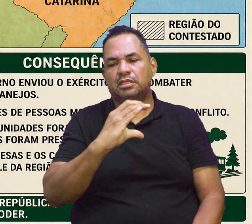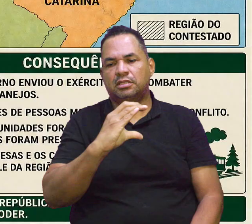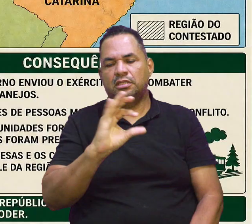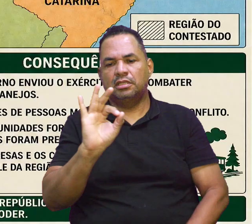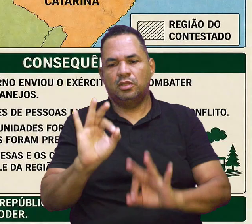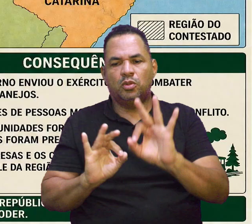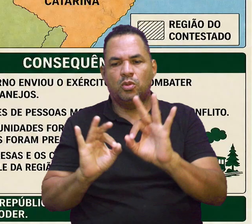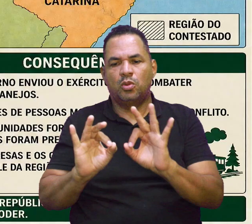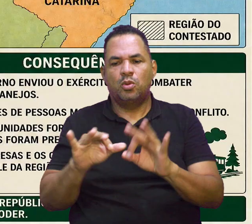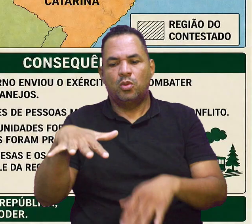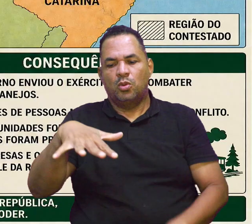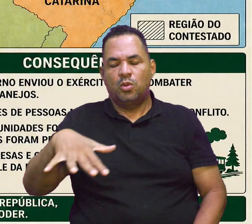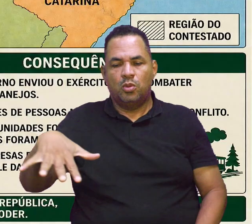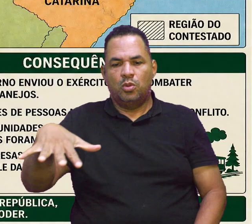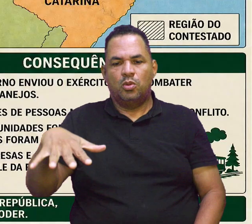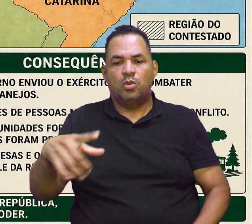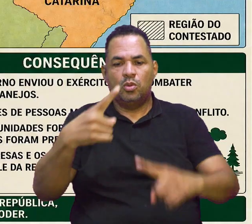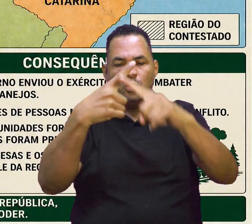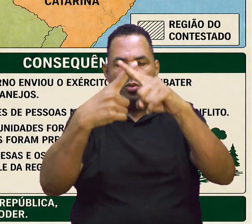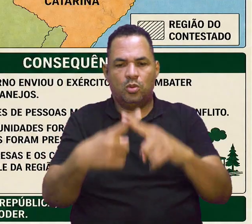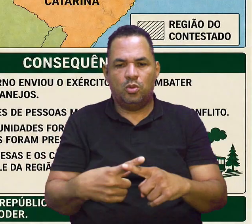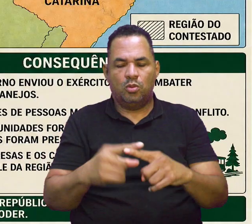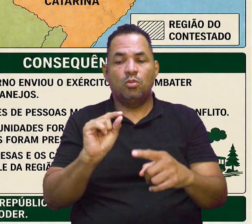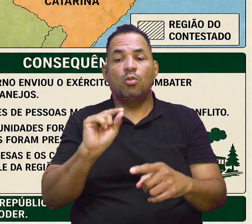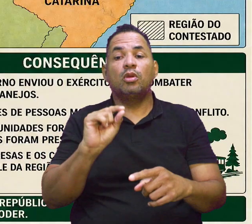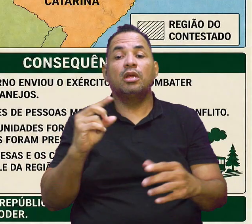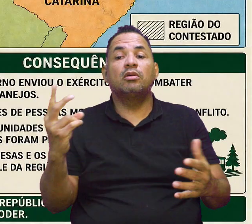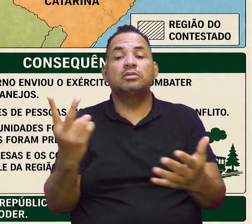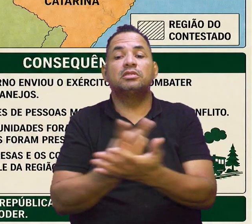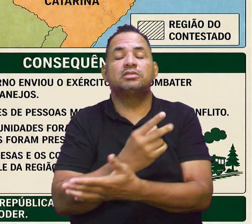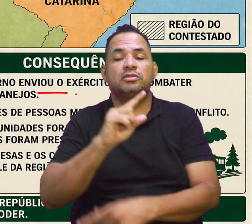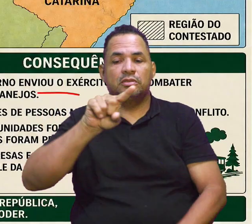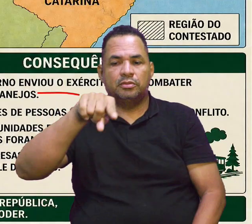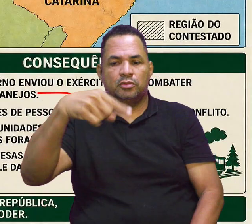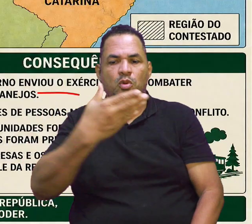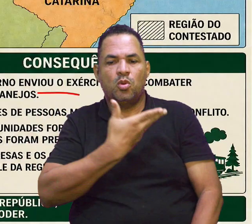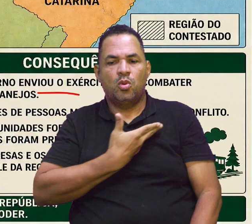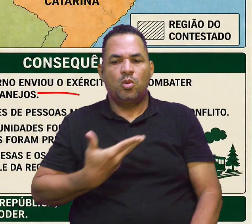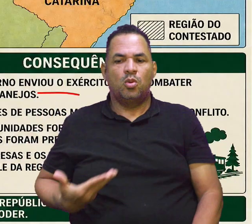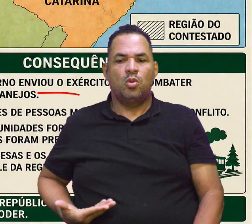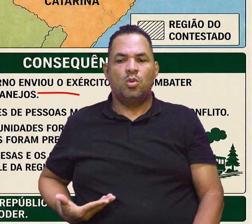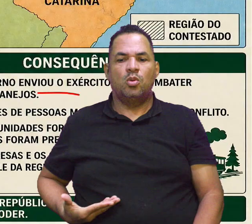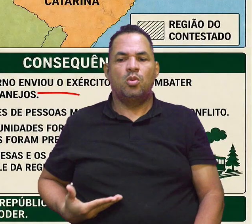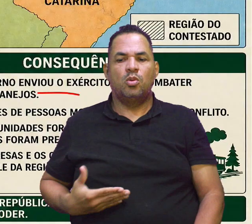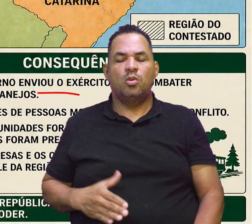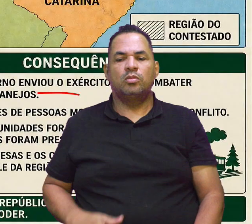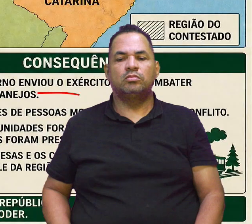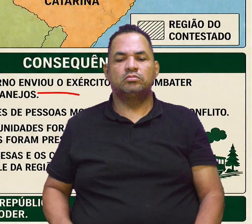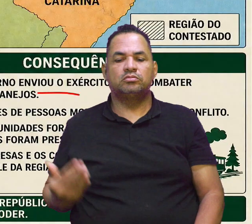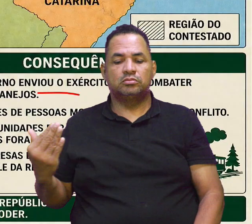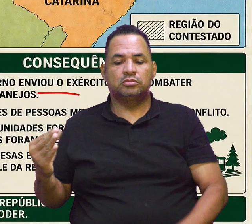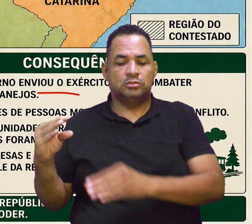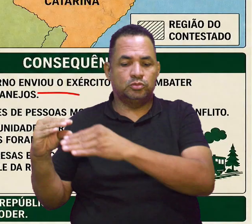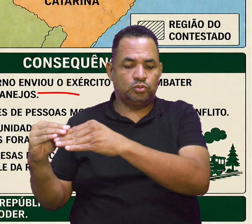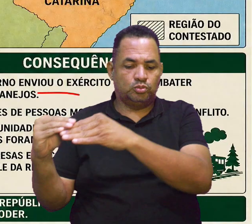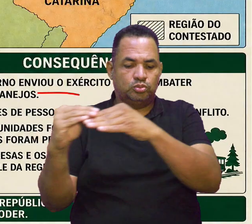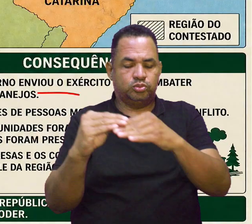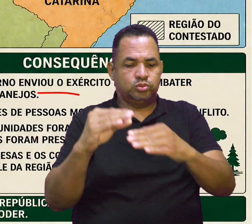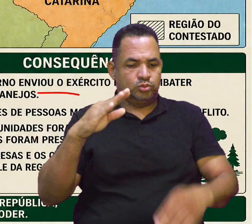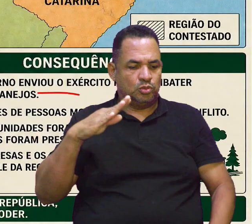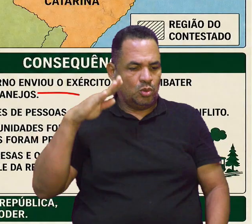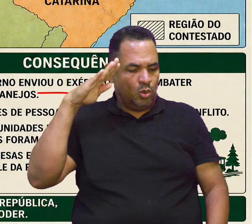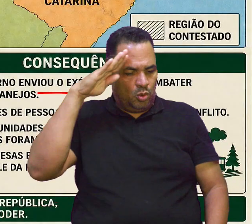aí dessa guerra? Bom, o governo ele enviou o exército para combater os